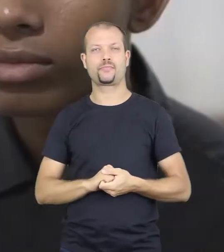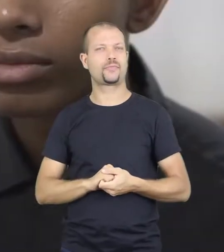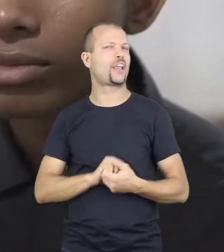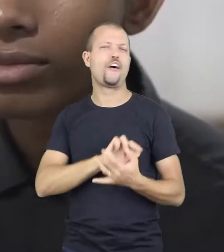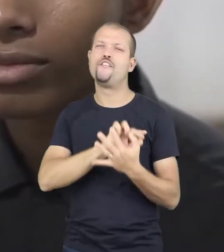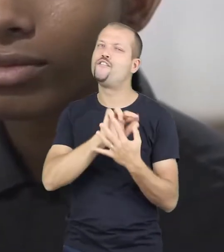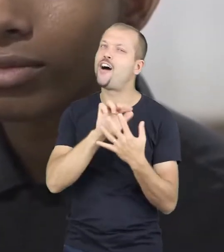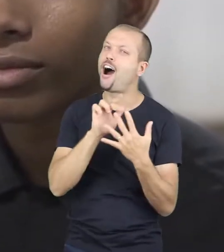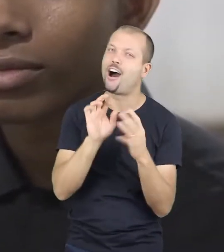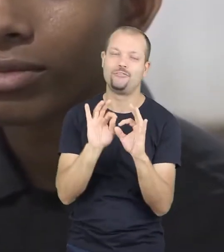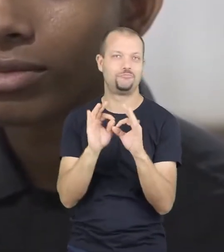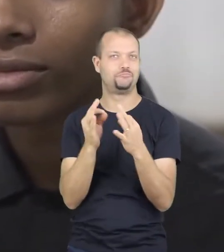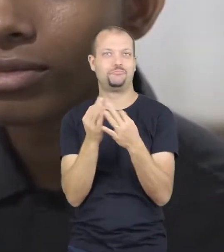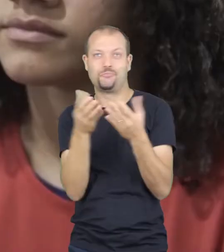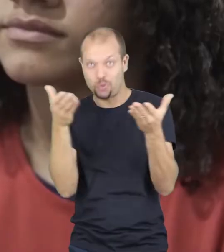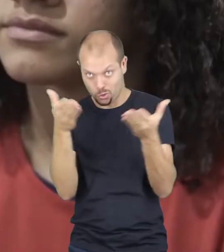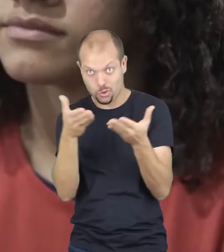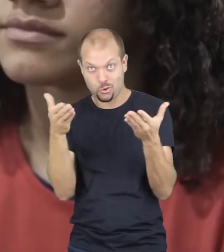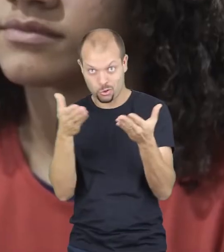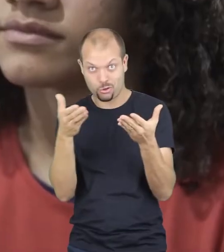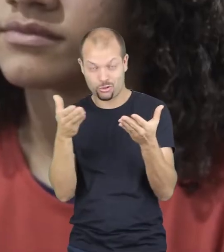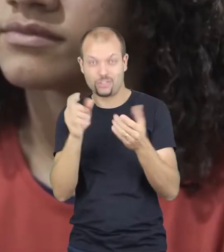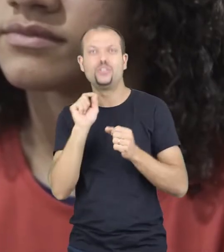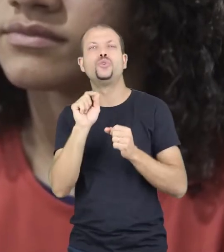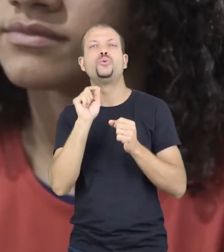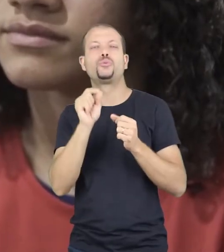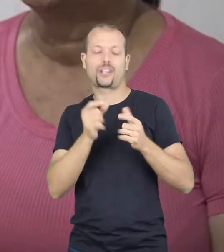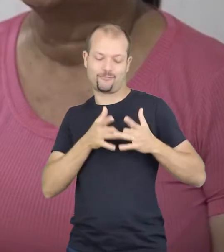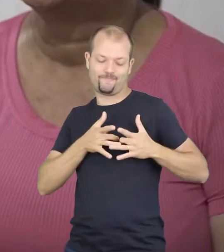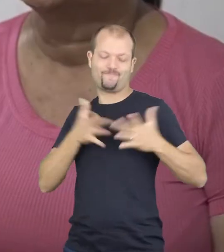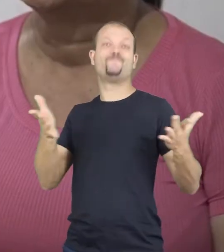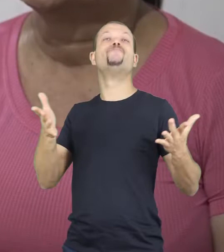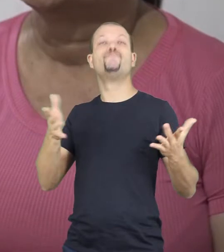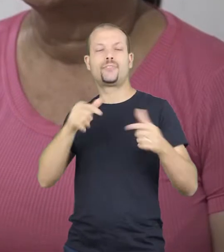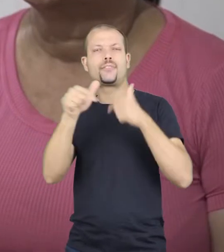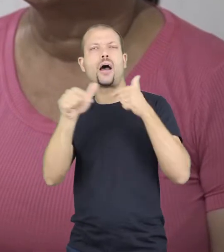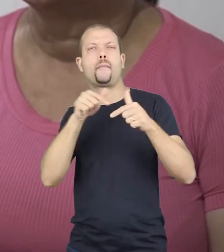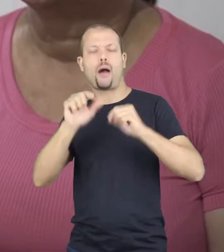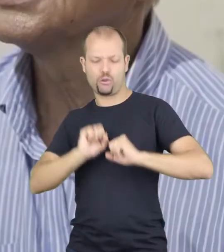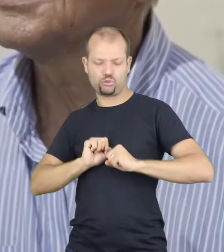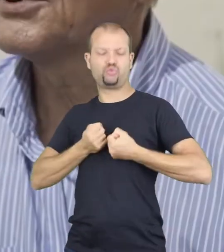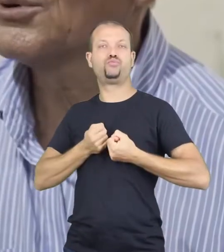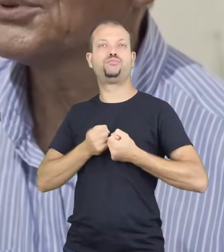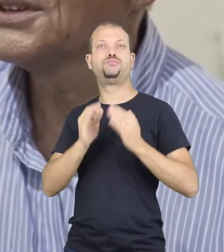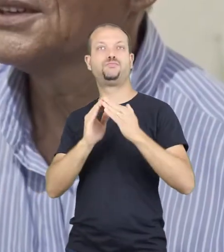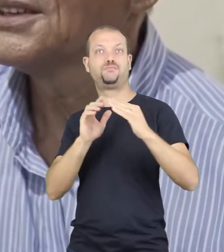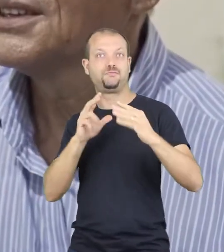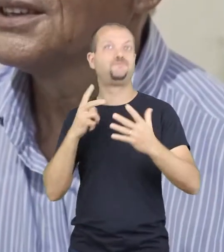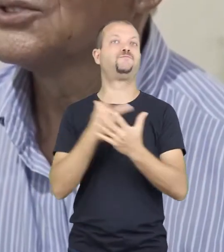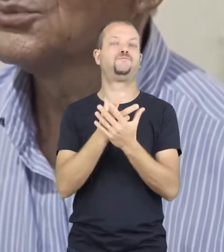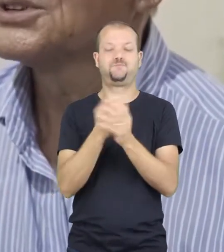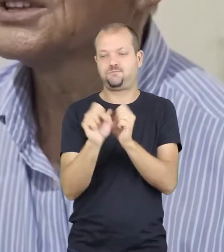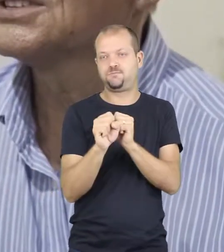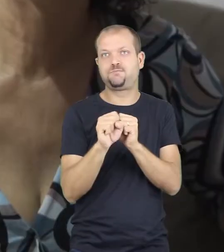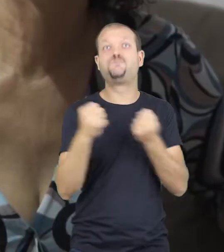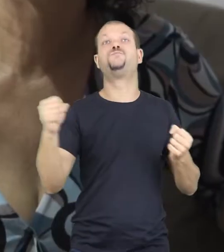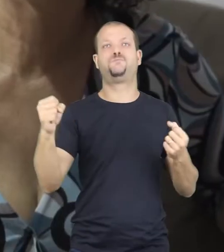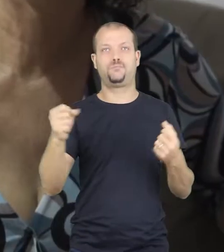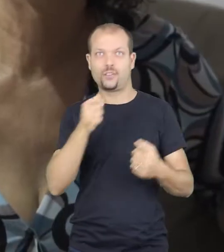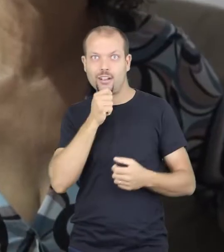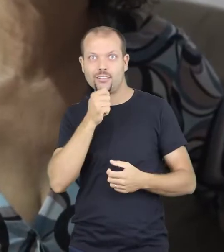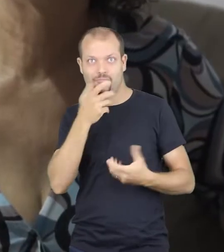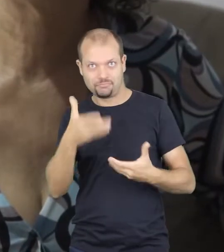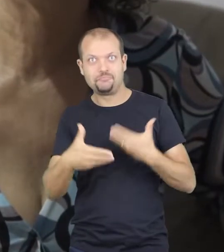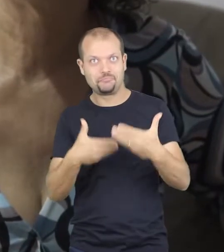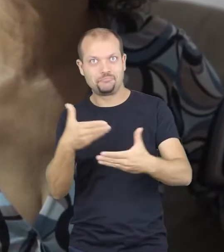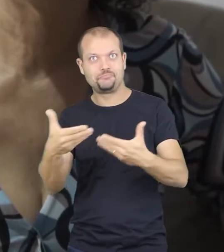São muitas as famílias que hoje se dispõem a trabalhar para que a igreja cresça ainda mais.